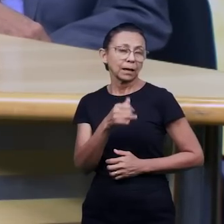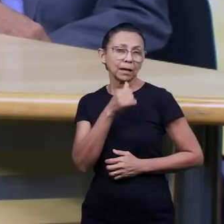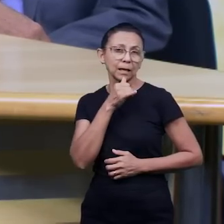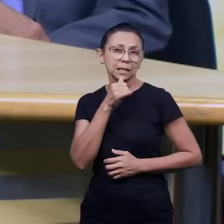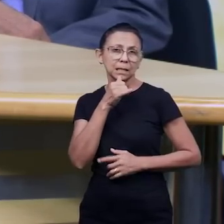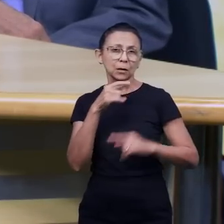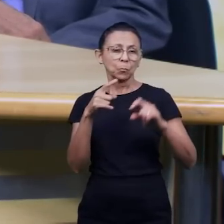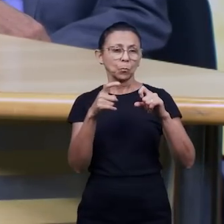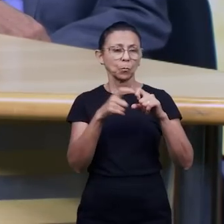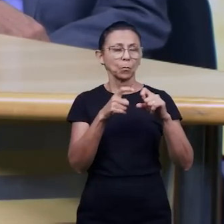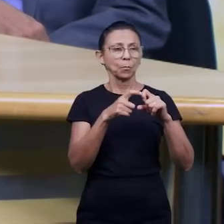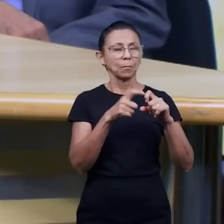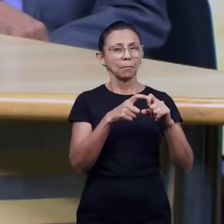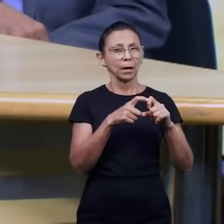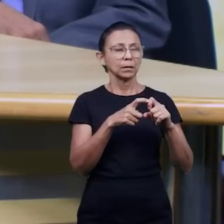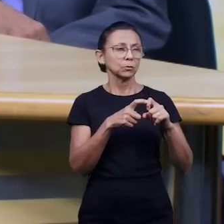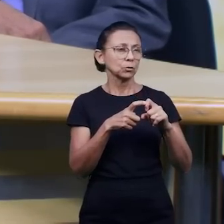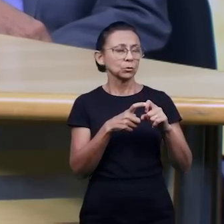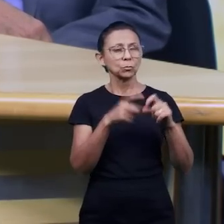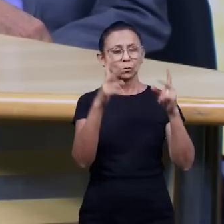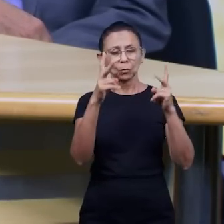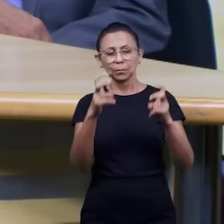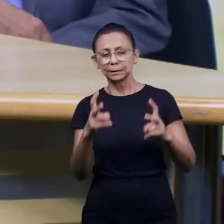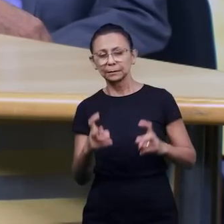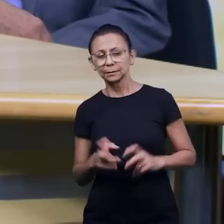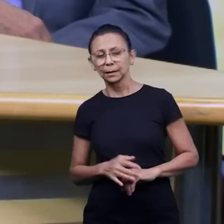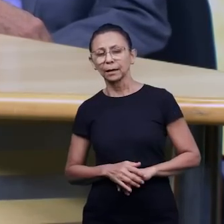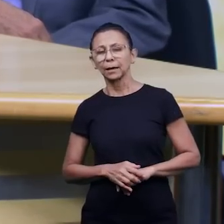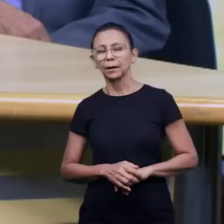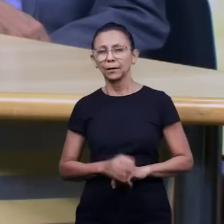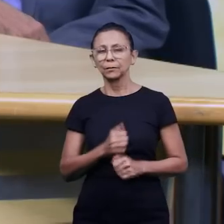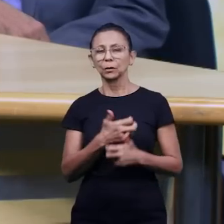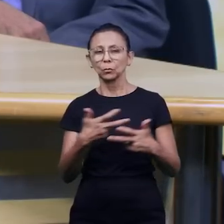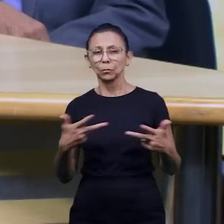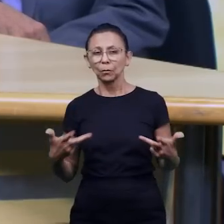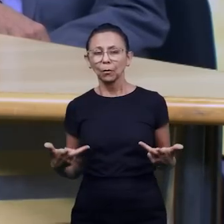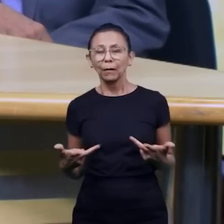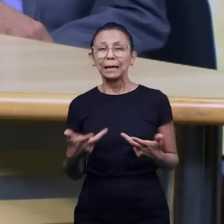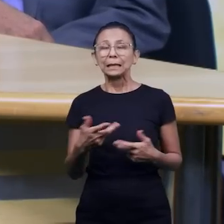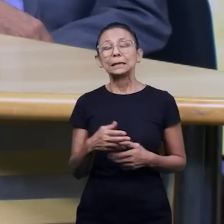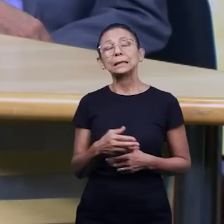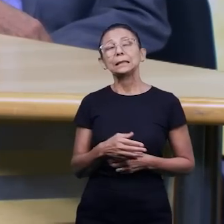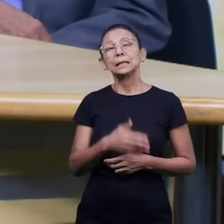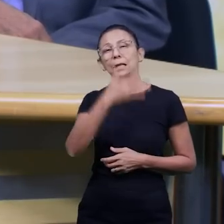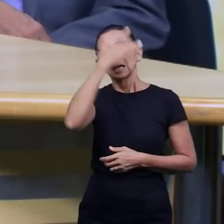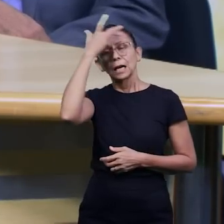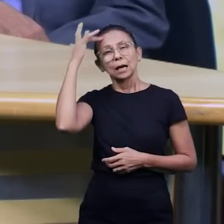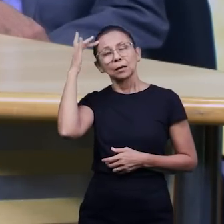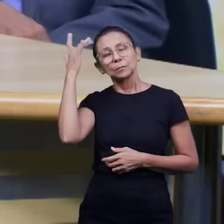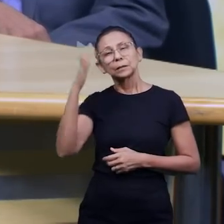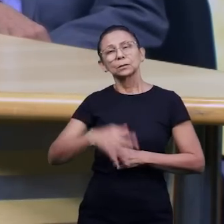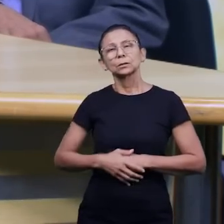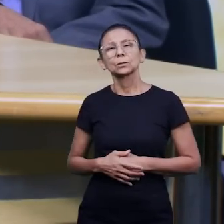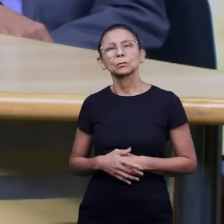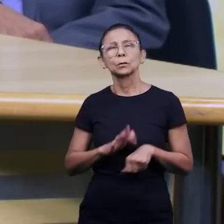tropeçareis. Amadeu, já conversamos a semana passada, você explicou o que é síndrome, né? Um conjunto de sinais e